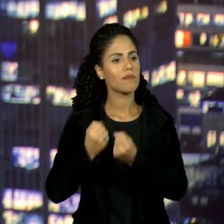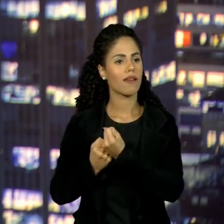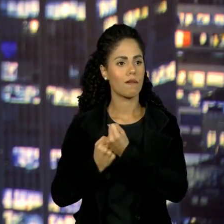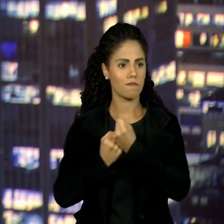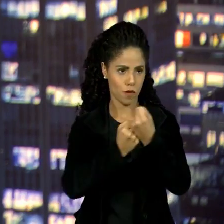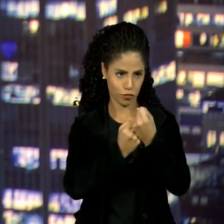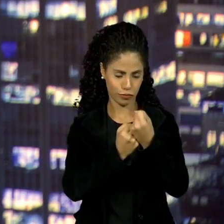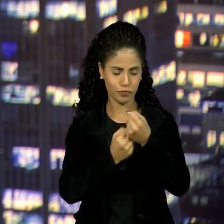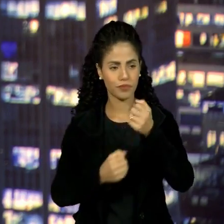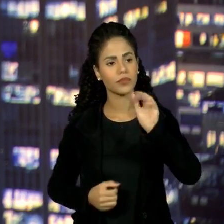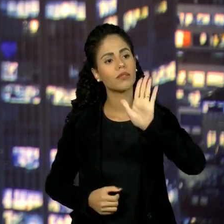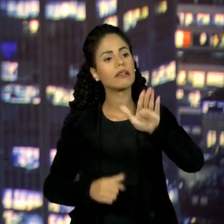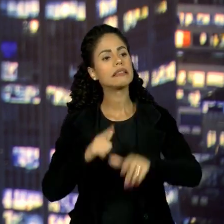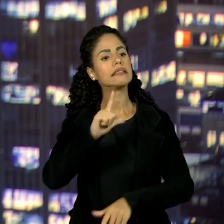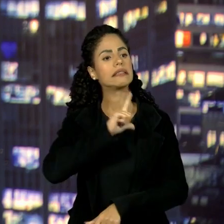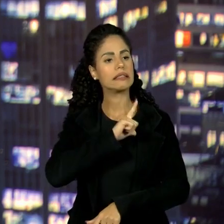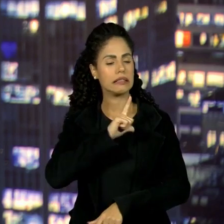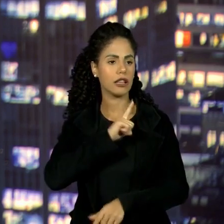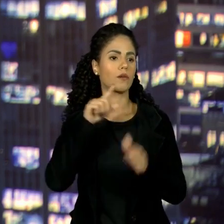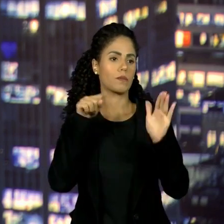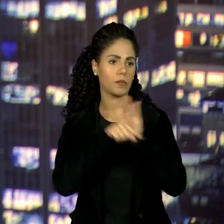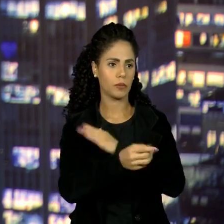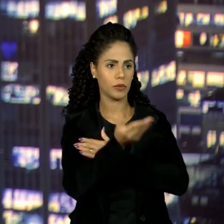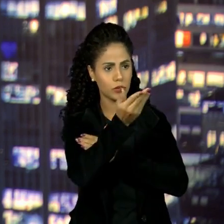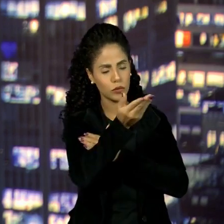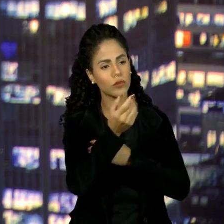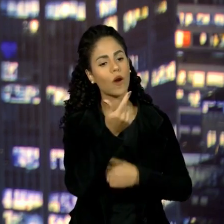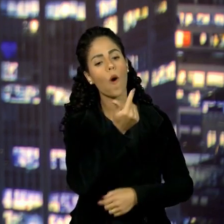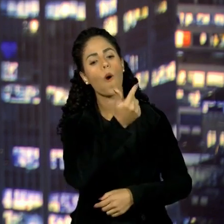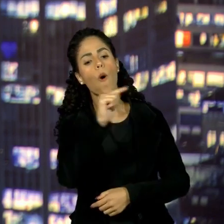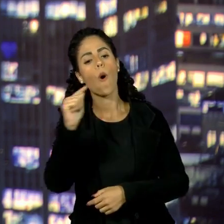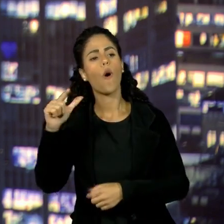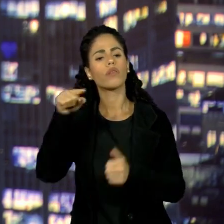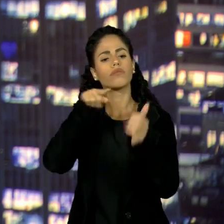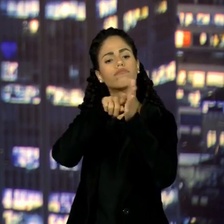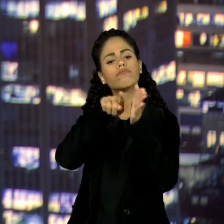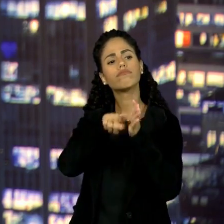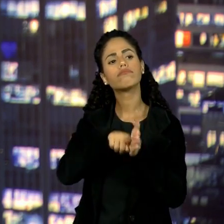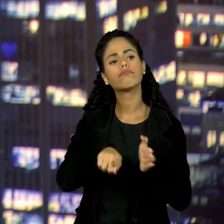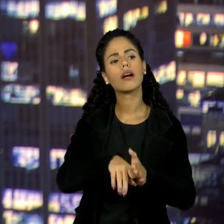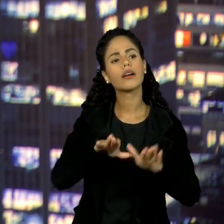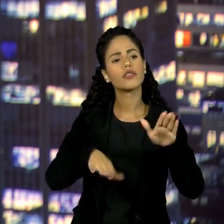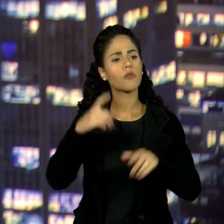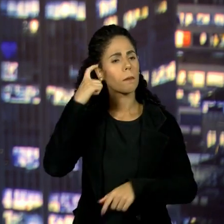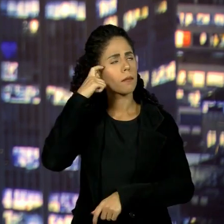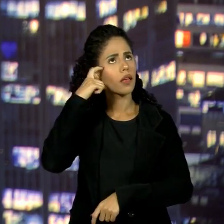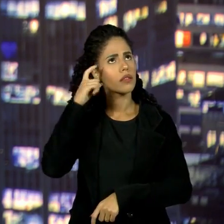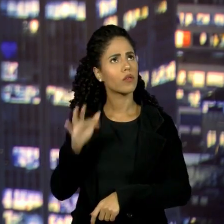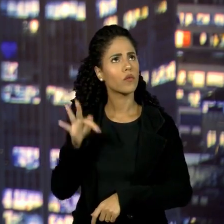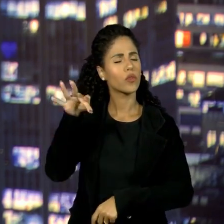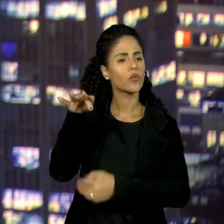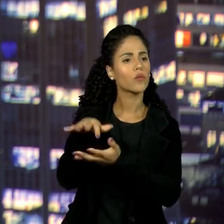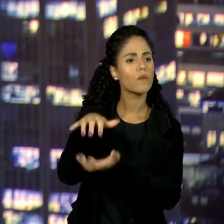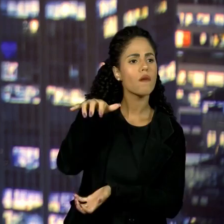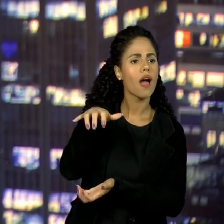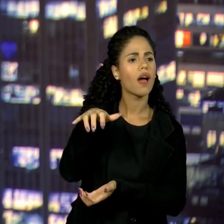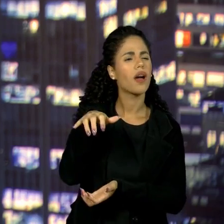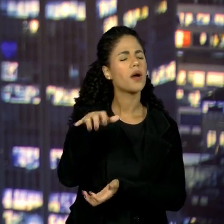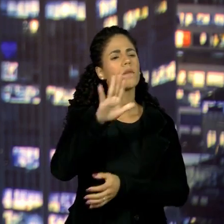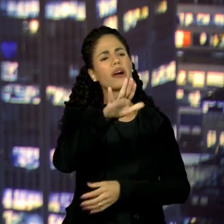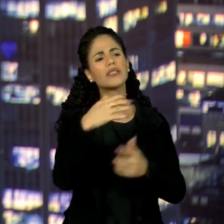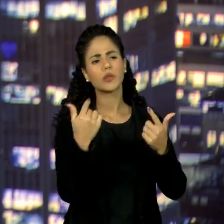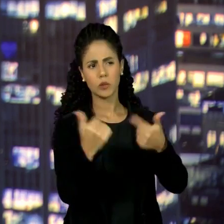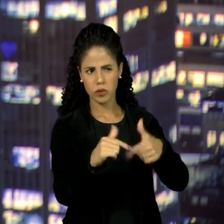apoio, né? Sim. Mas existem, queria trazer essa pergunta para o Kalash, outras questões que vêm à tona quando a gente pensa no envelhecimento. O mercado de trabalho vai